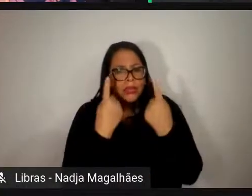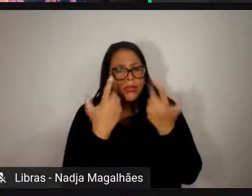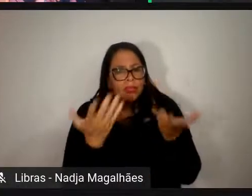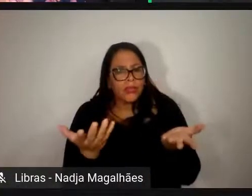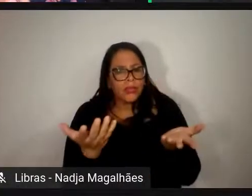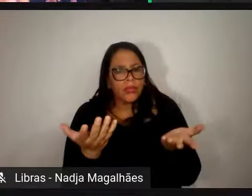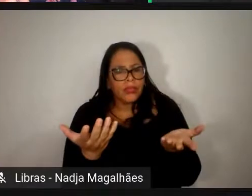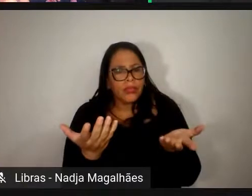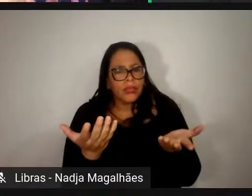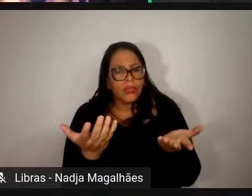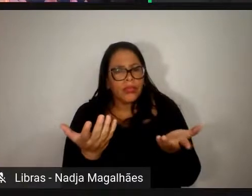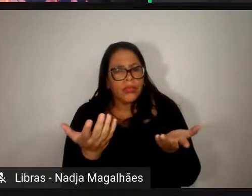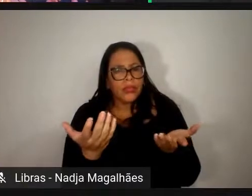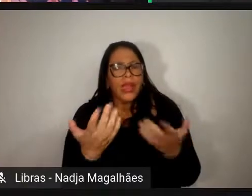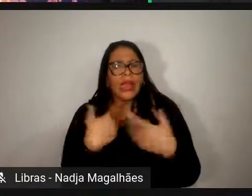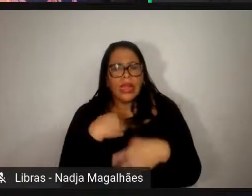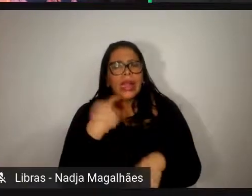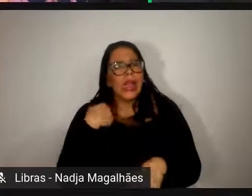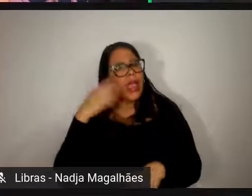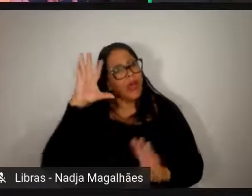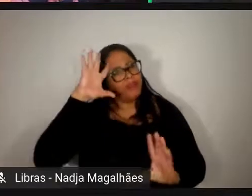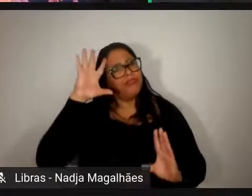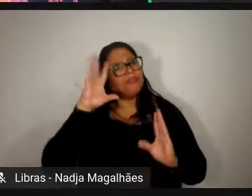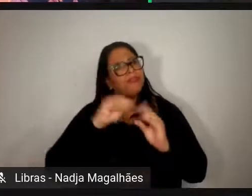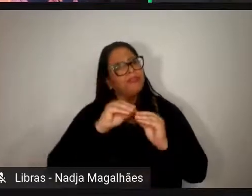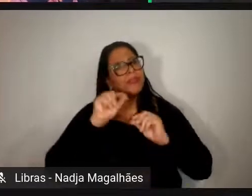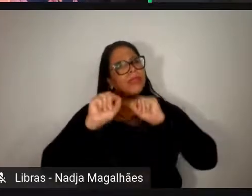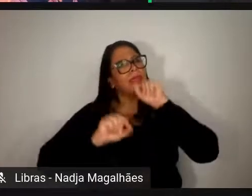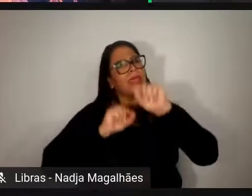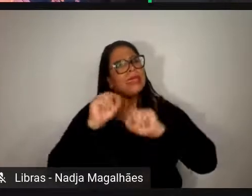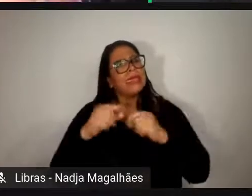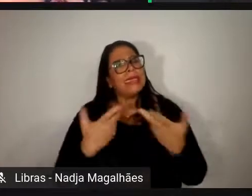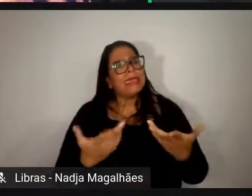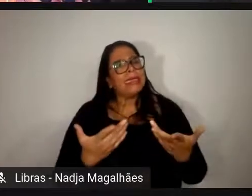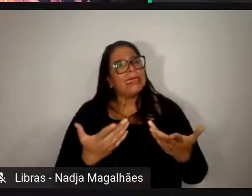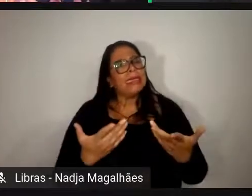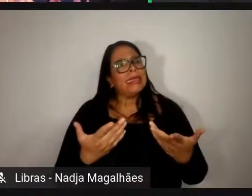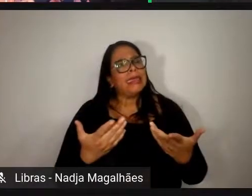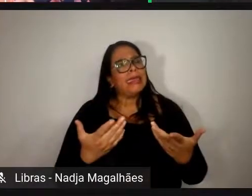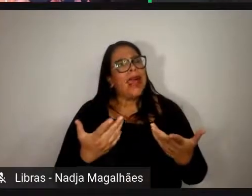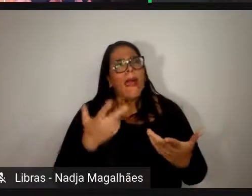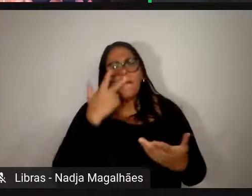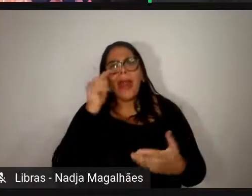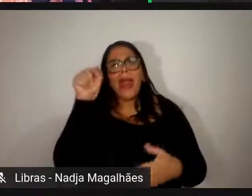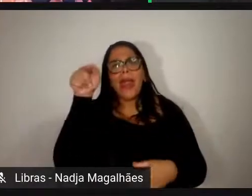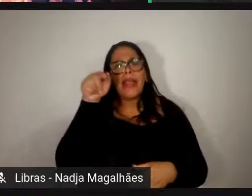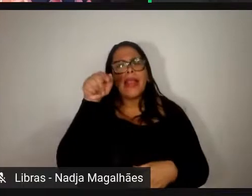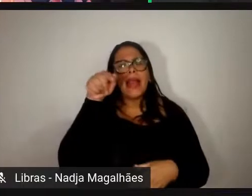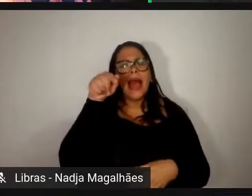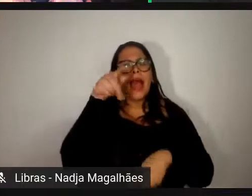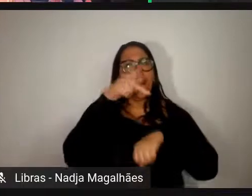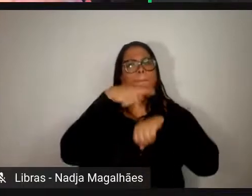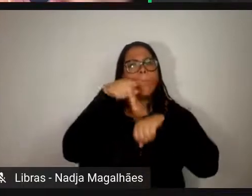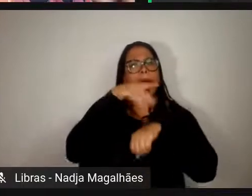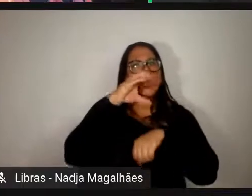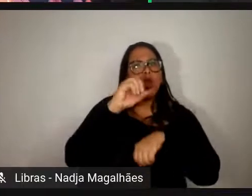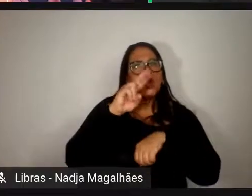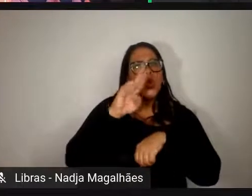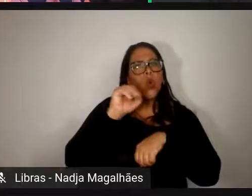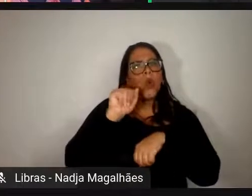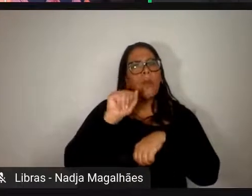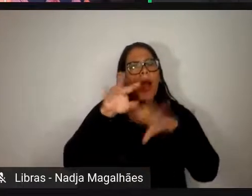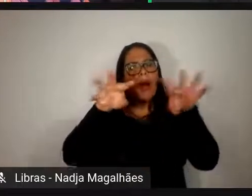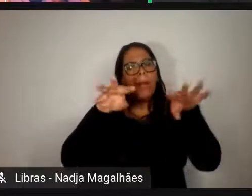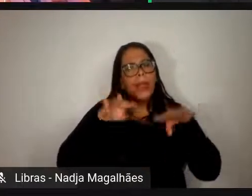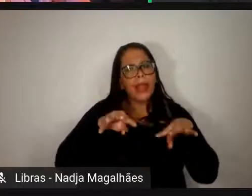muita atenção, sabe, Cláudia? A conclusão, no final das contas, é que nesses parlamentos, a Câmara acaba